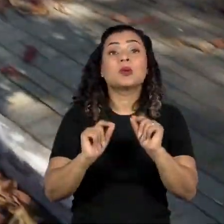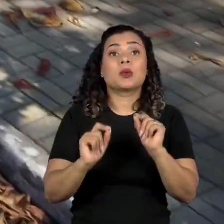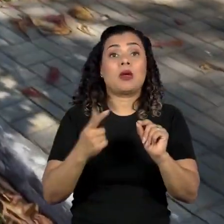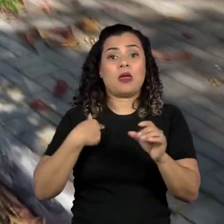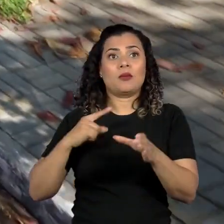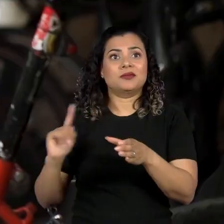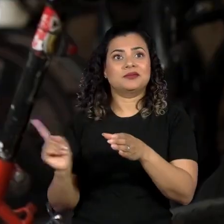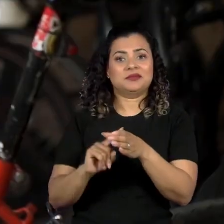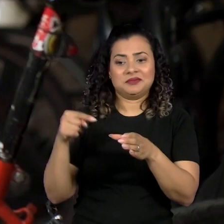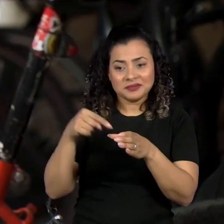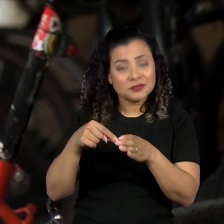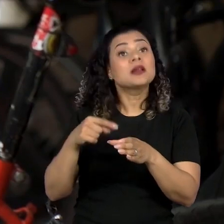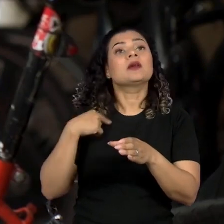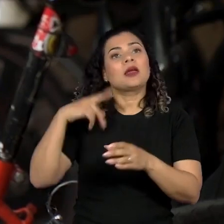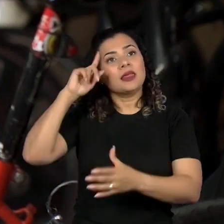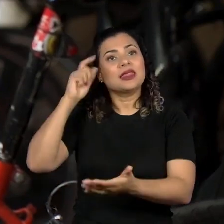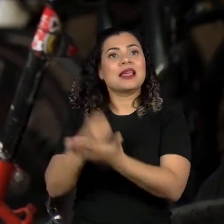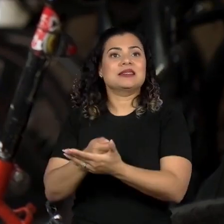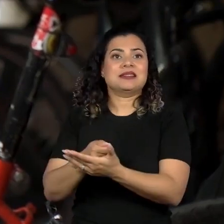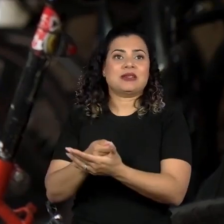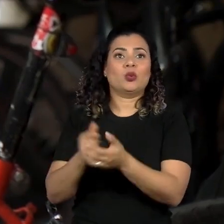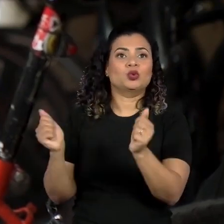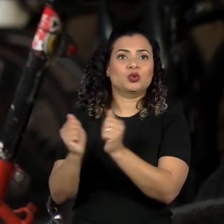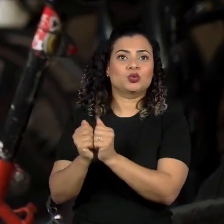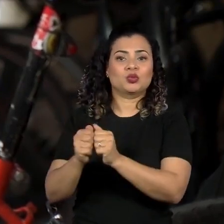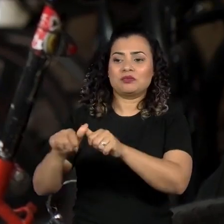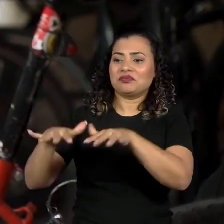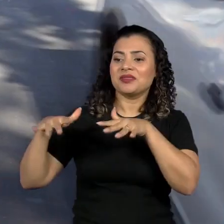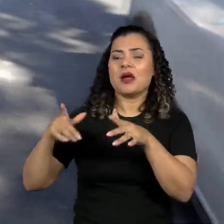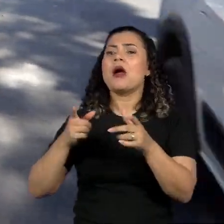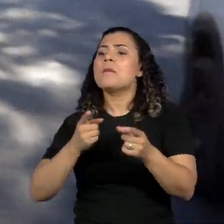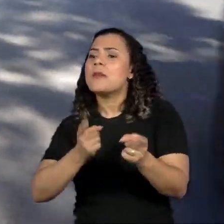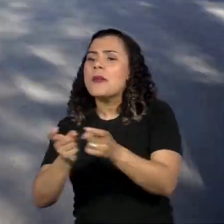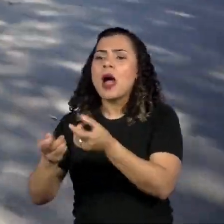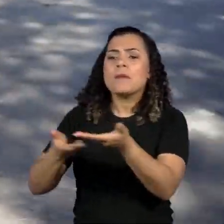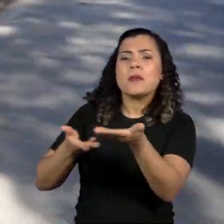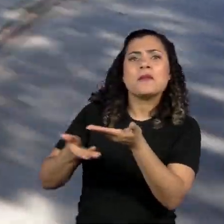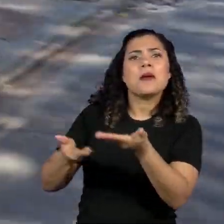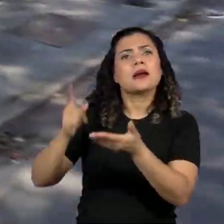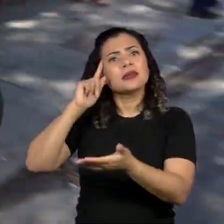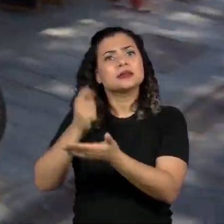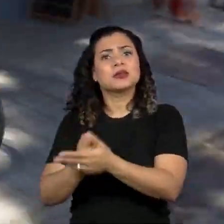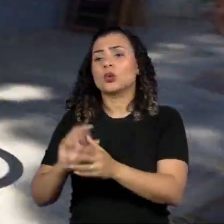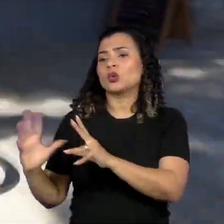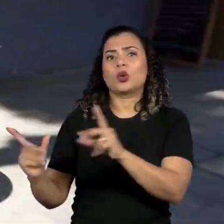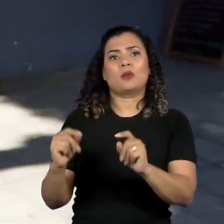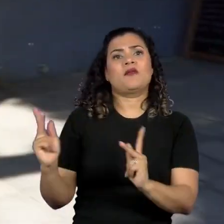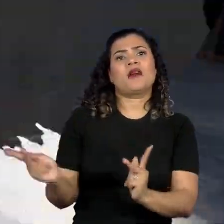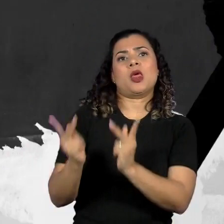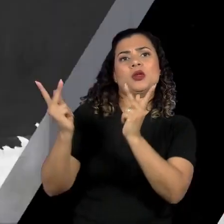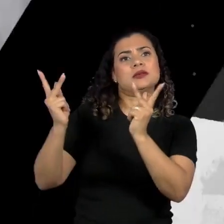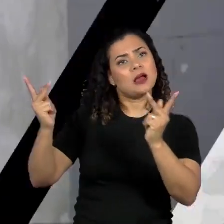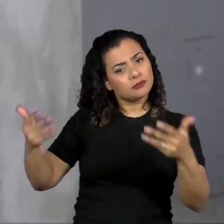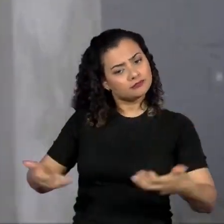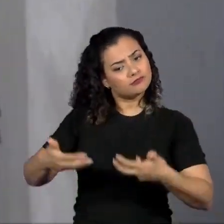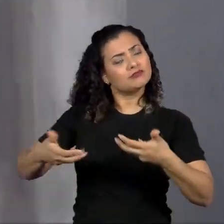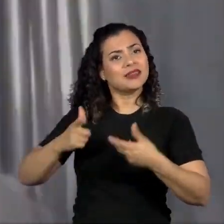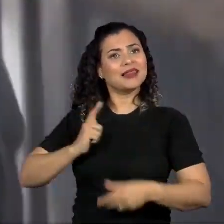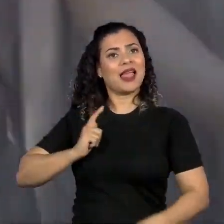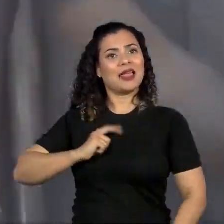parte realmente nas decisões, estar num espaço de horizontalidade, onde que todos são valorizados e tem um espaço de voz.